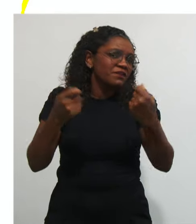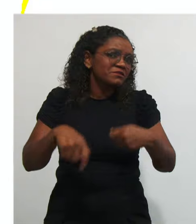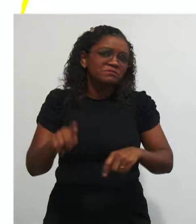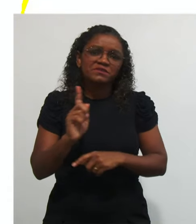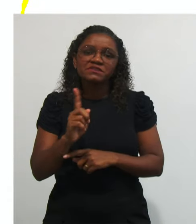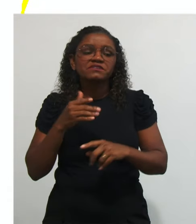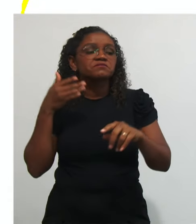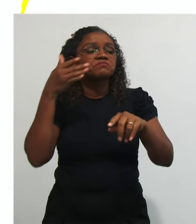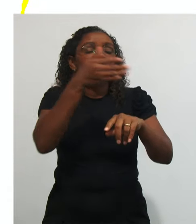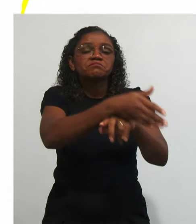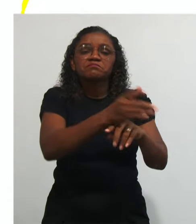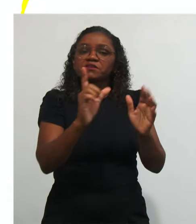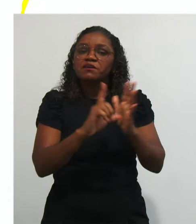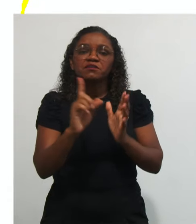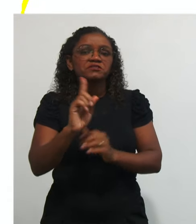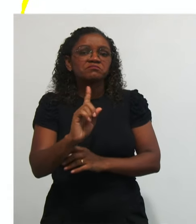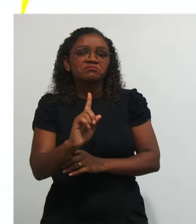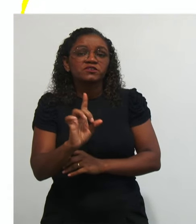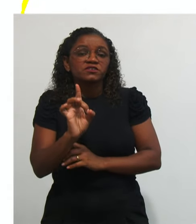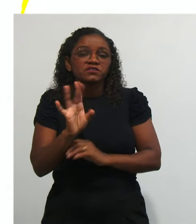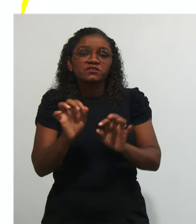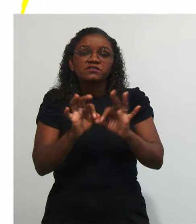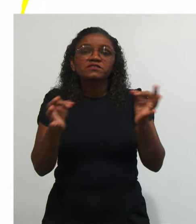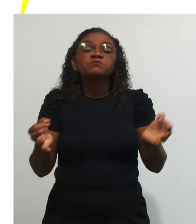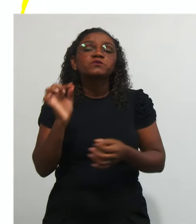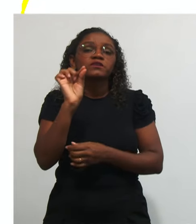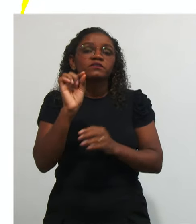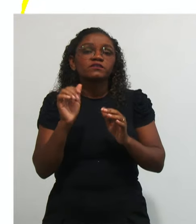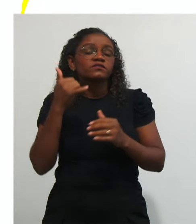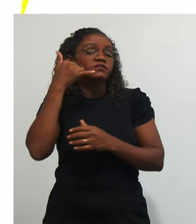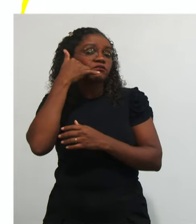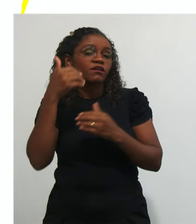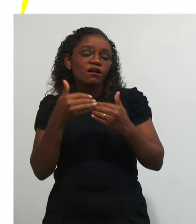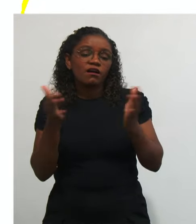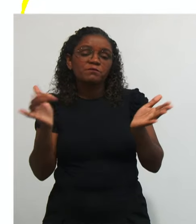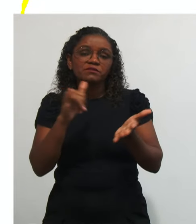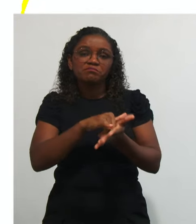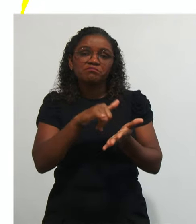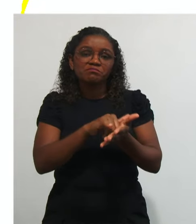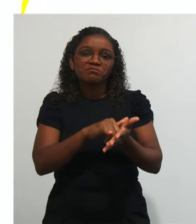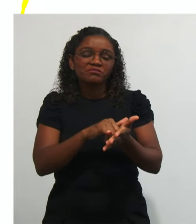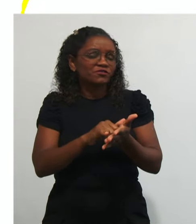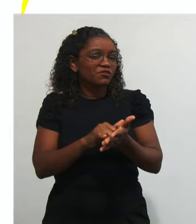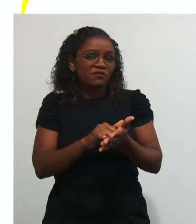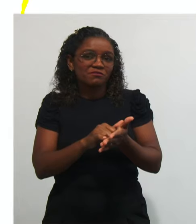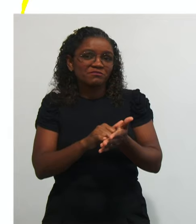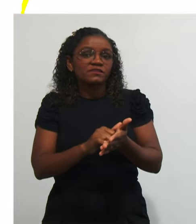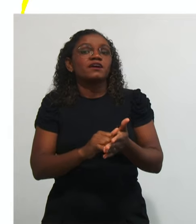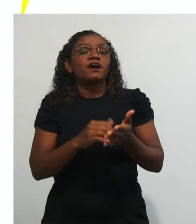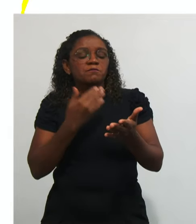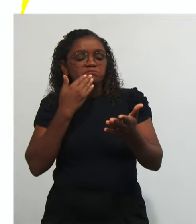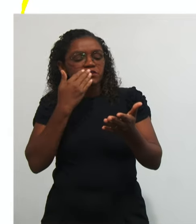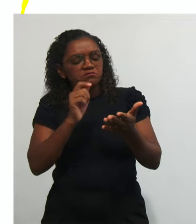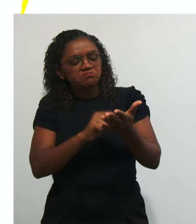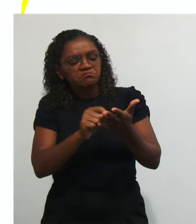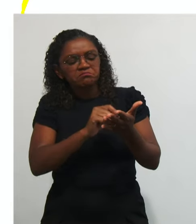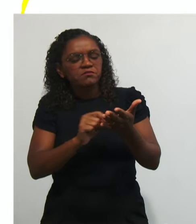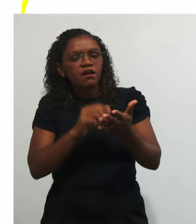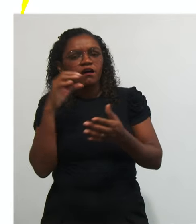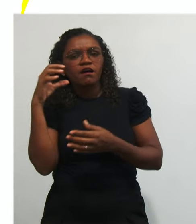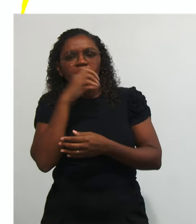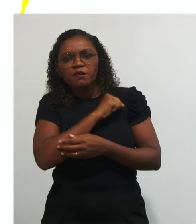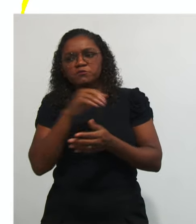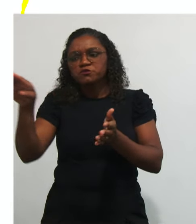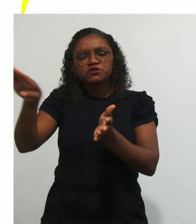seu celular você consegue ver ali as roupas ver a medida fazer o pedido e em poucos semanas